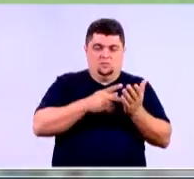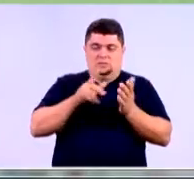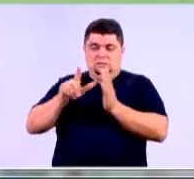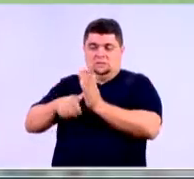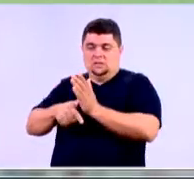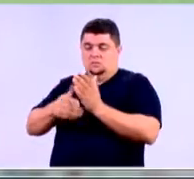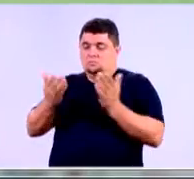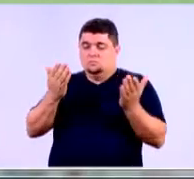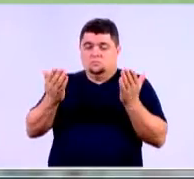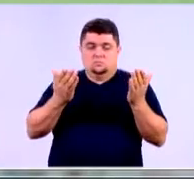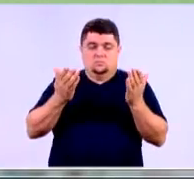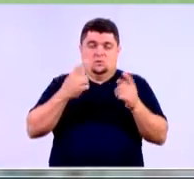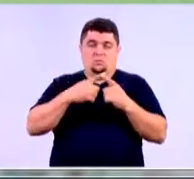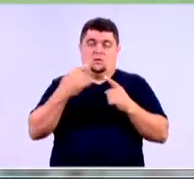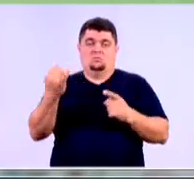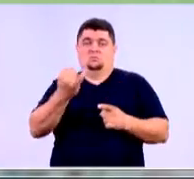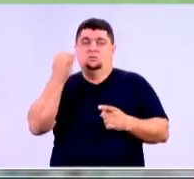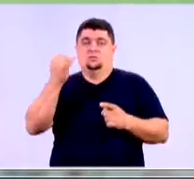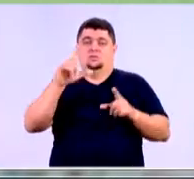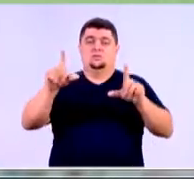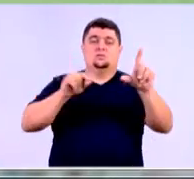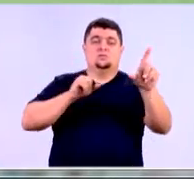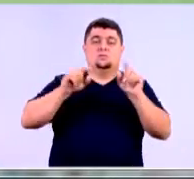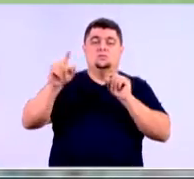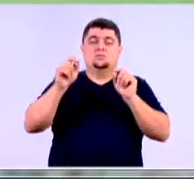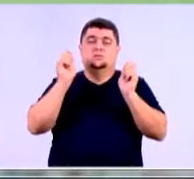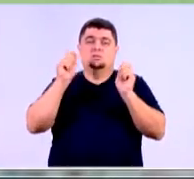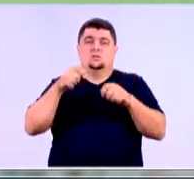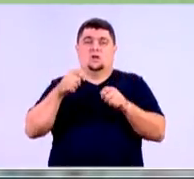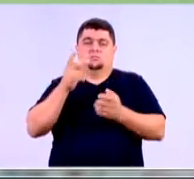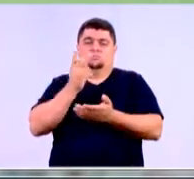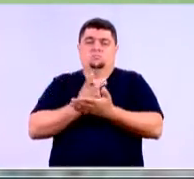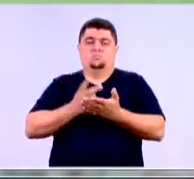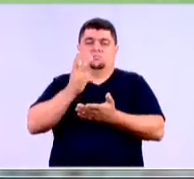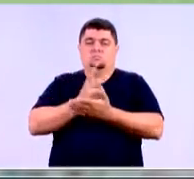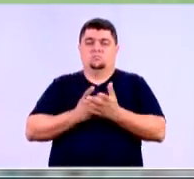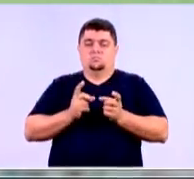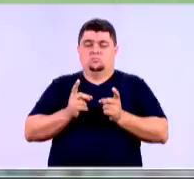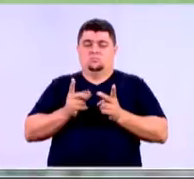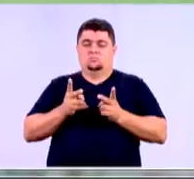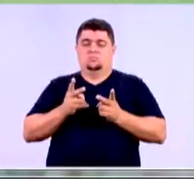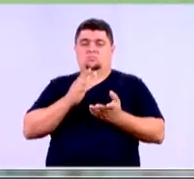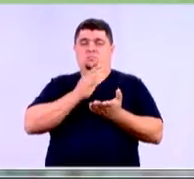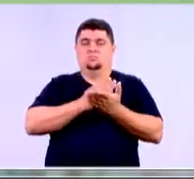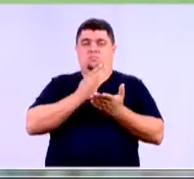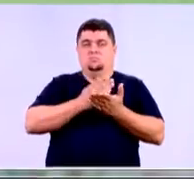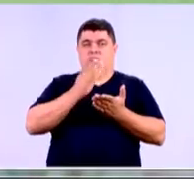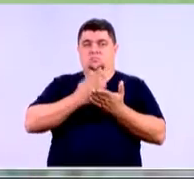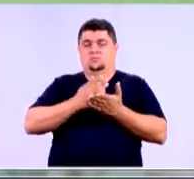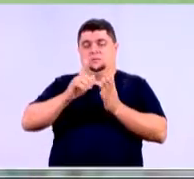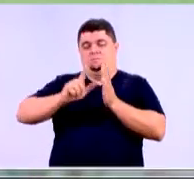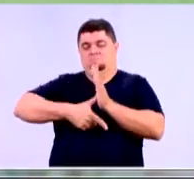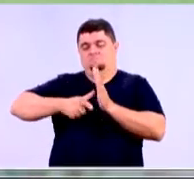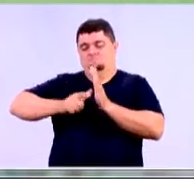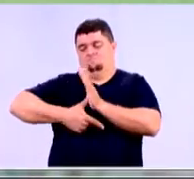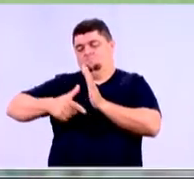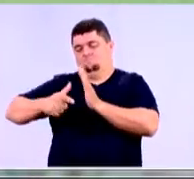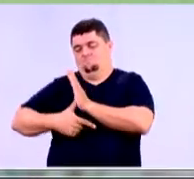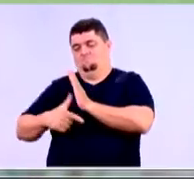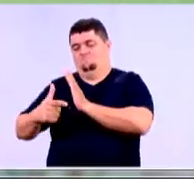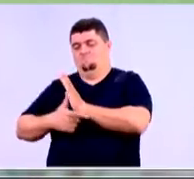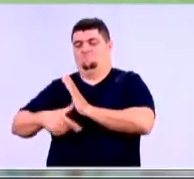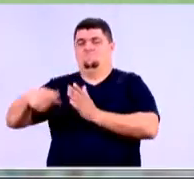é importante para decidir se vale a pena continuar vendendo para clientes que sempre atrasam